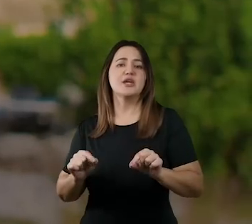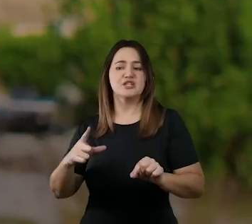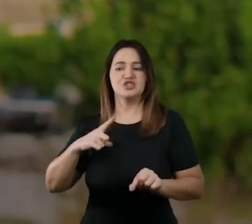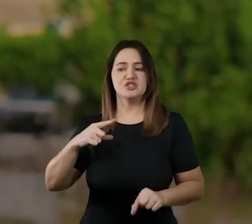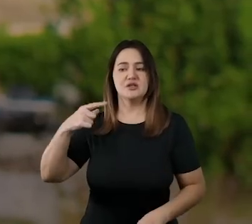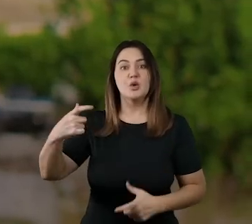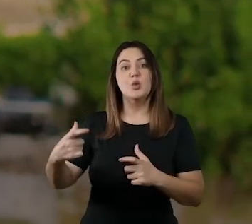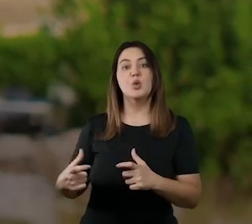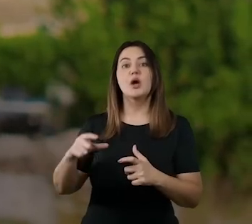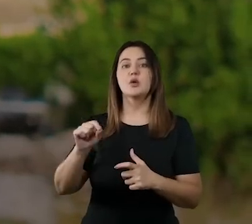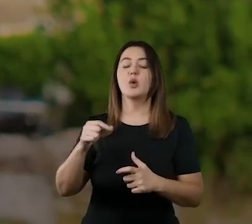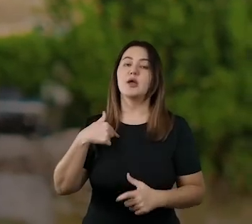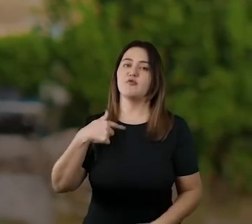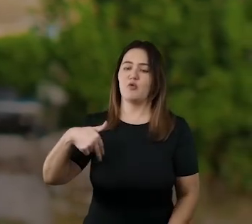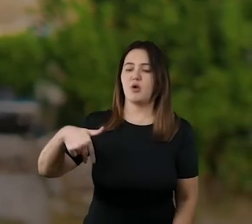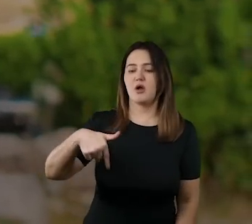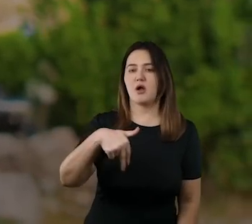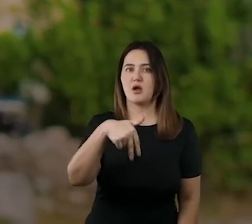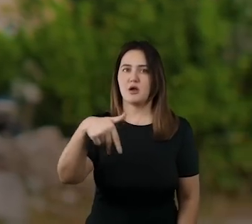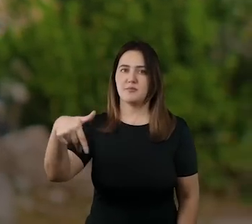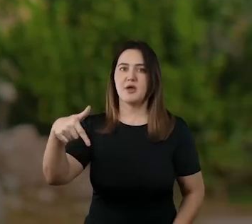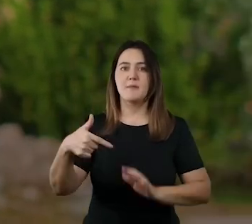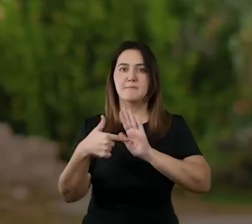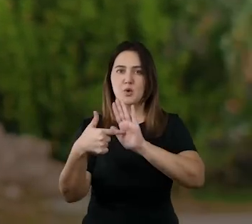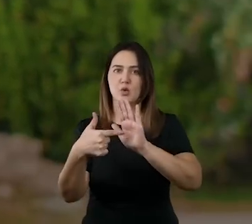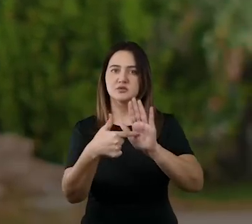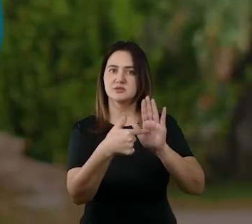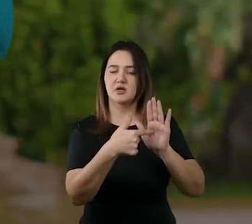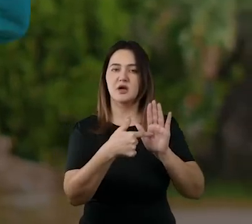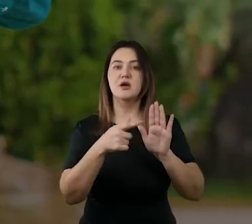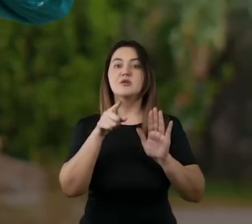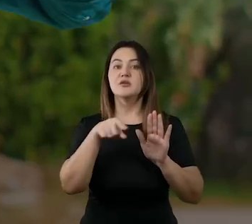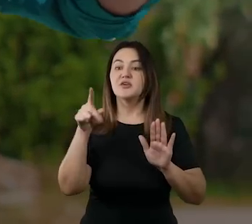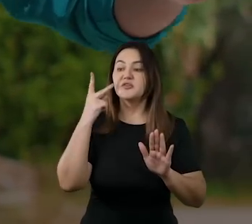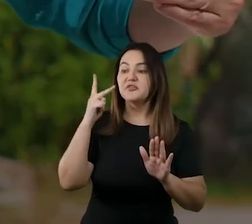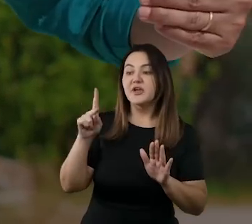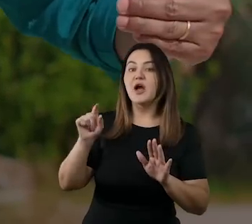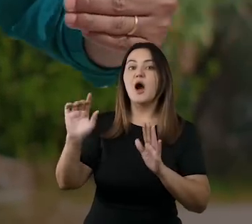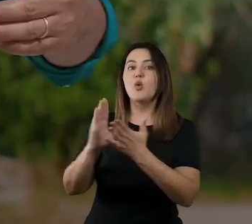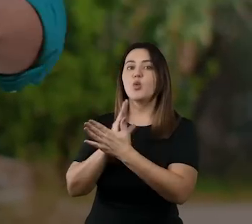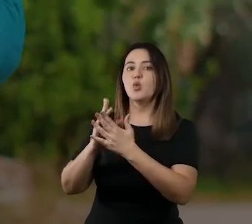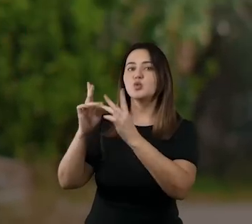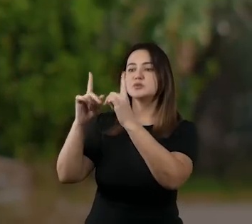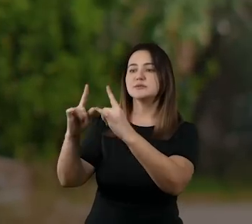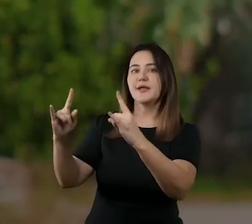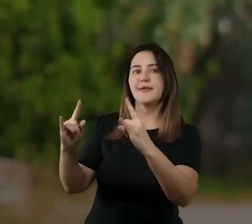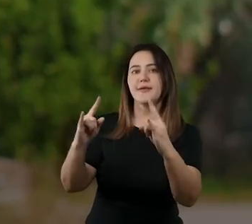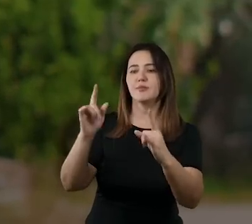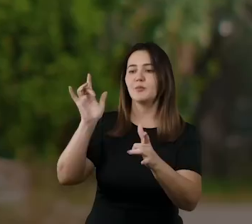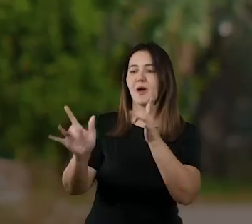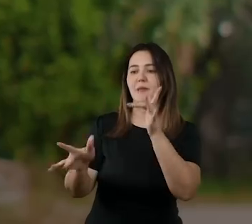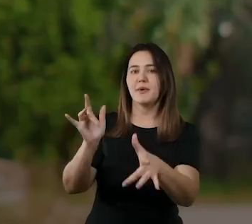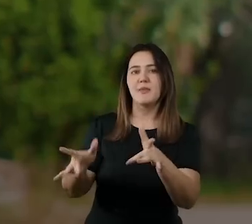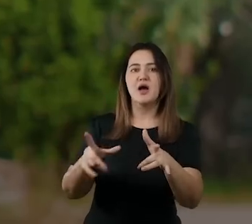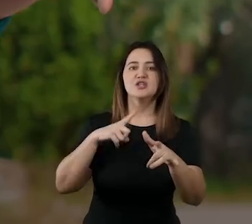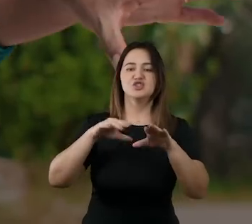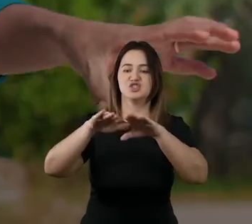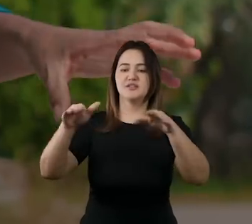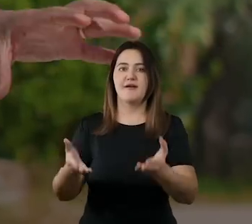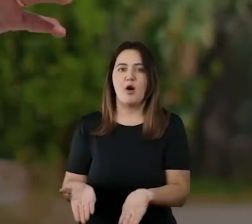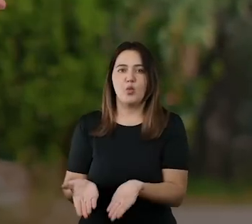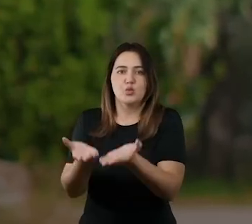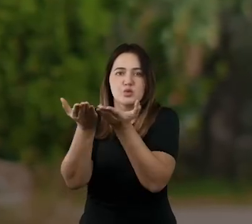Eu vou caminhar com vocês um pouco nessas ruínas e vocês vão ver restos de outros templos que havia aqui, de altares, de